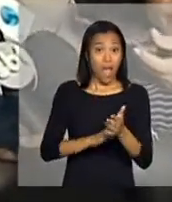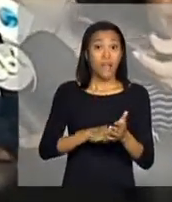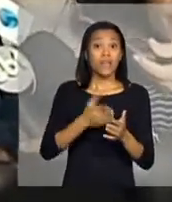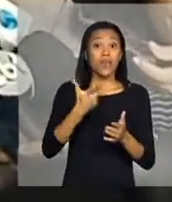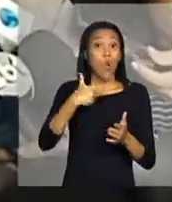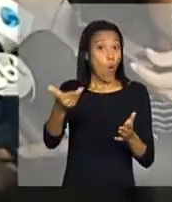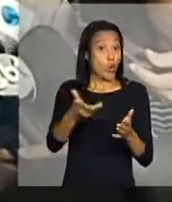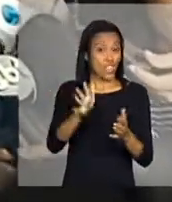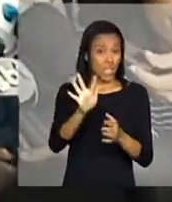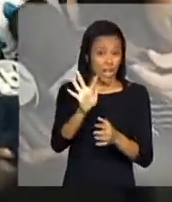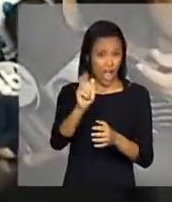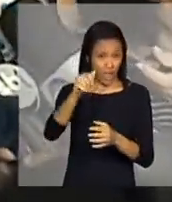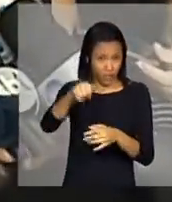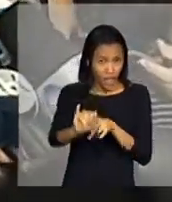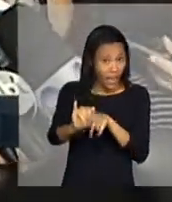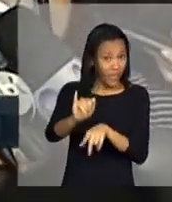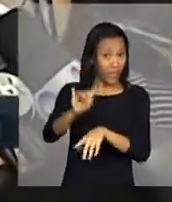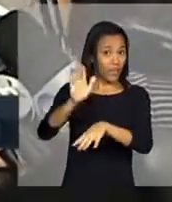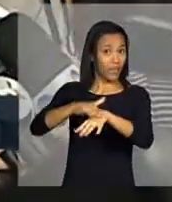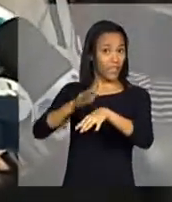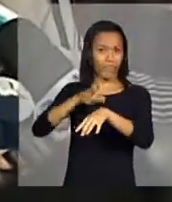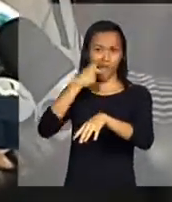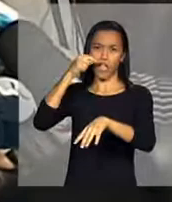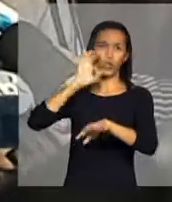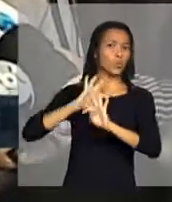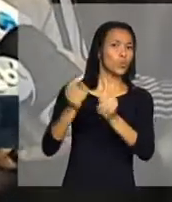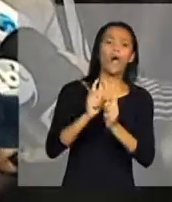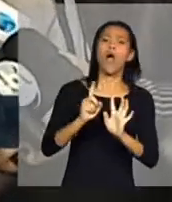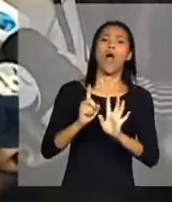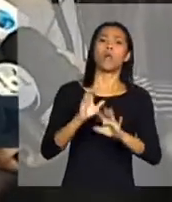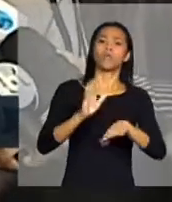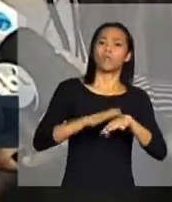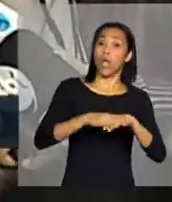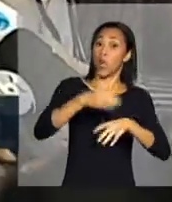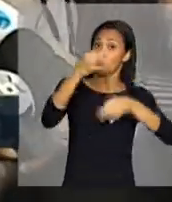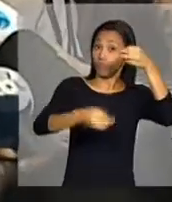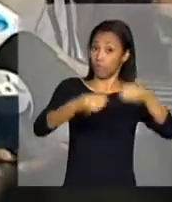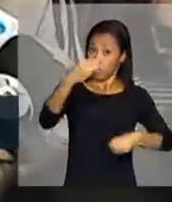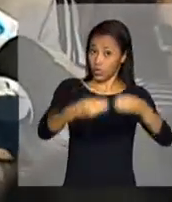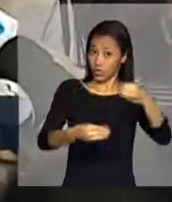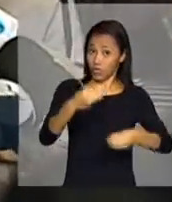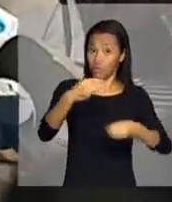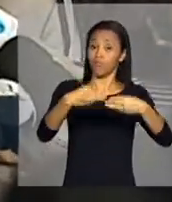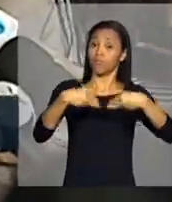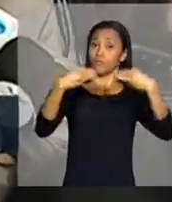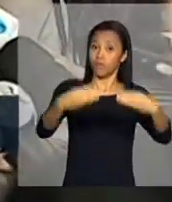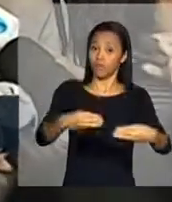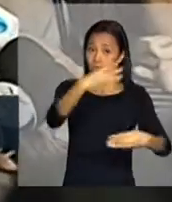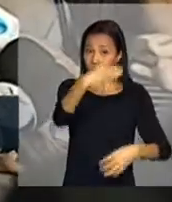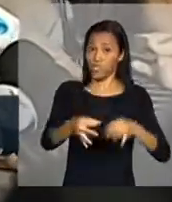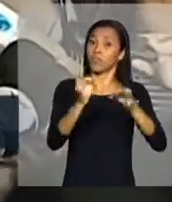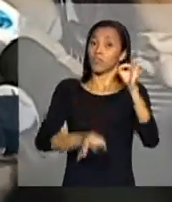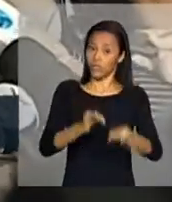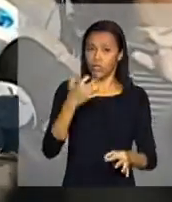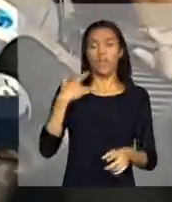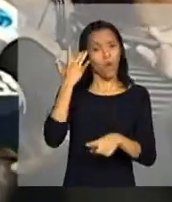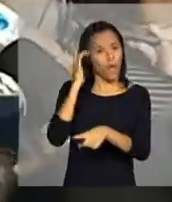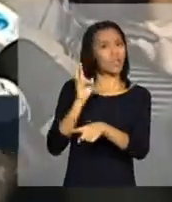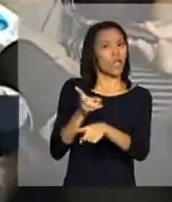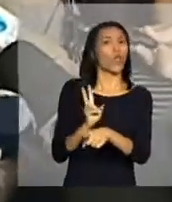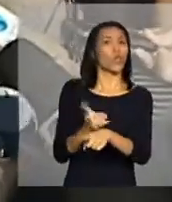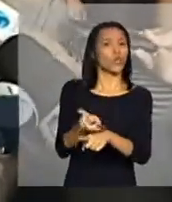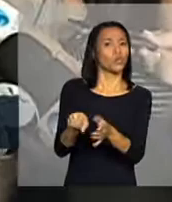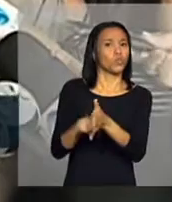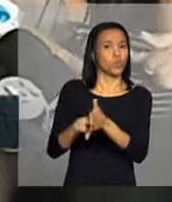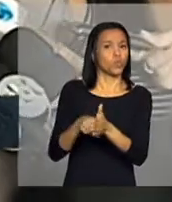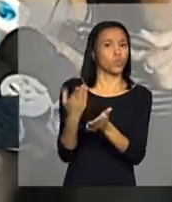hoje não é da FUNAI. É da Presidência da República, antes disso é do Ministro da Justiça. Acho absolutamente razoável que a FUNAI continue fazendo os estudos. Tudo